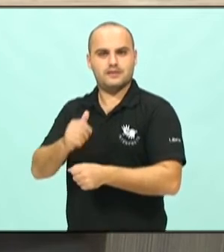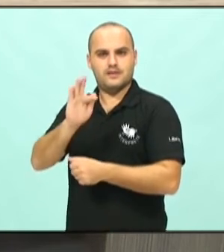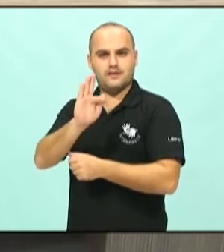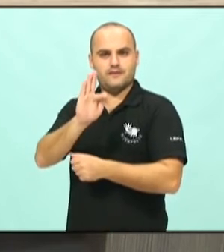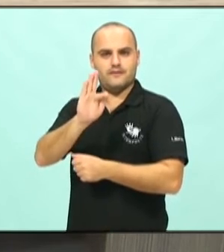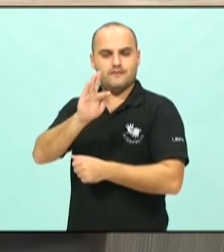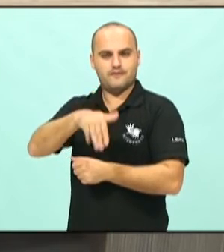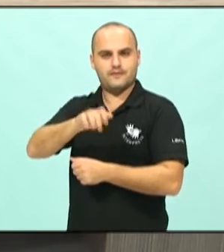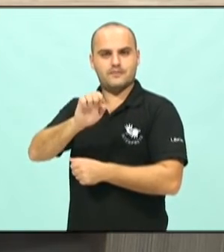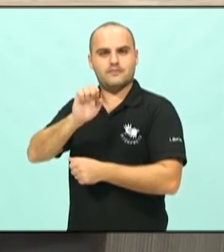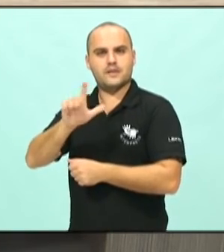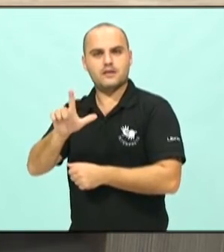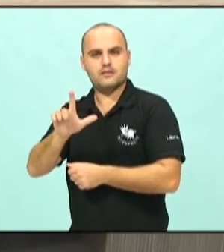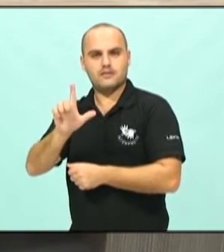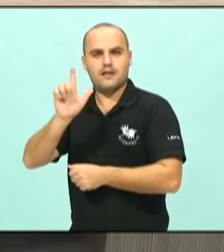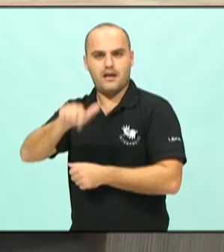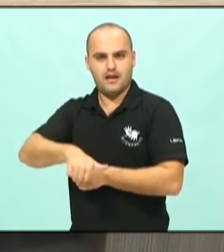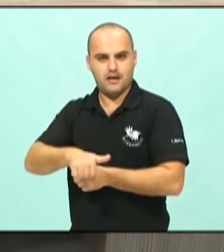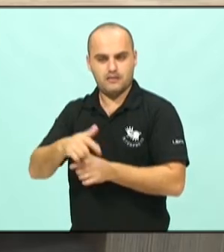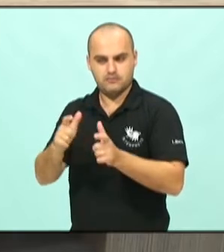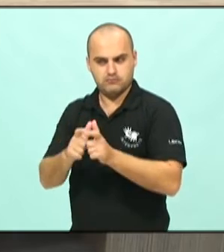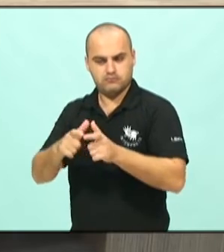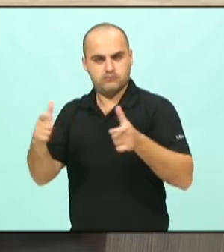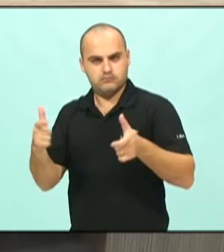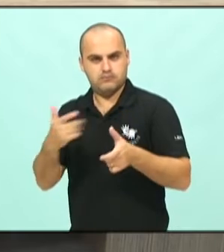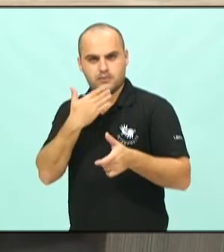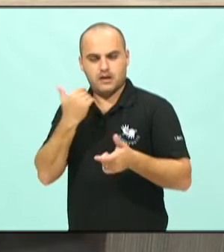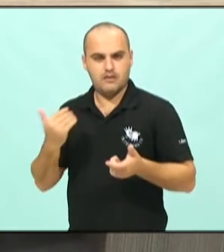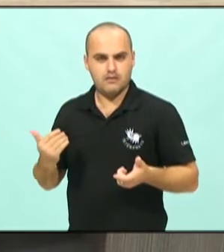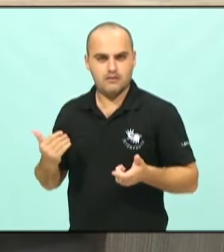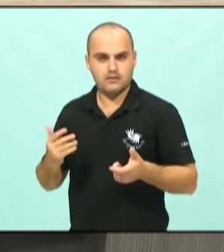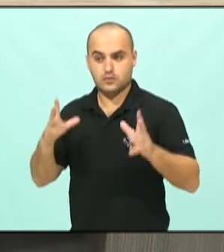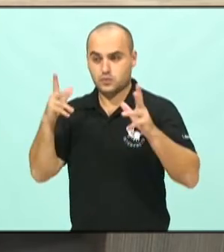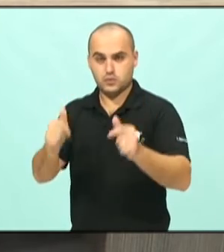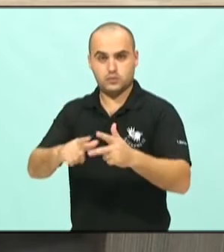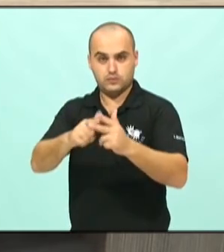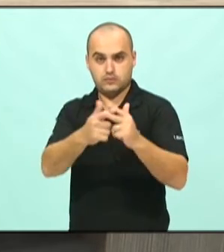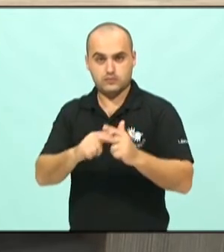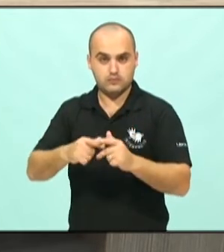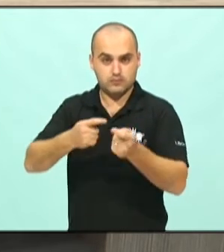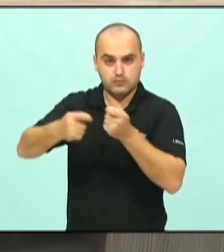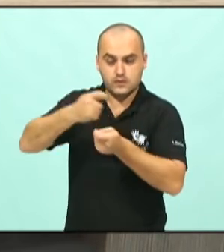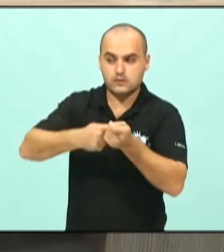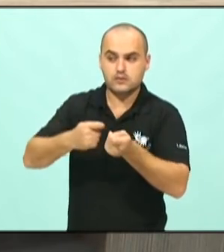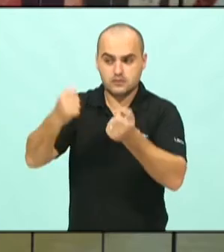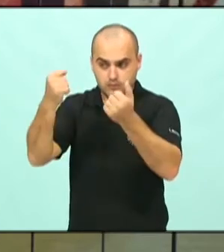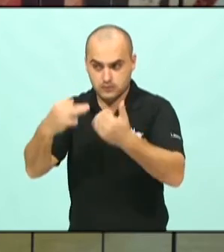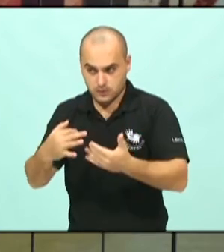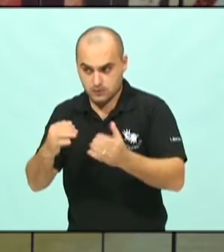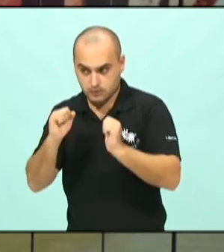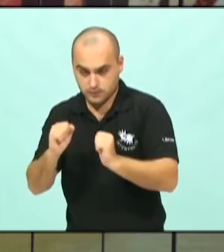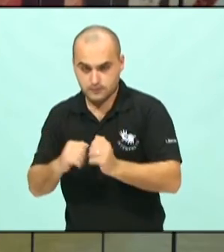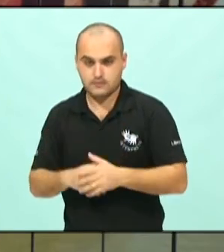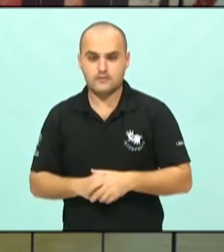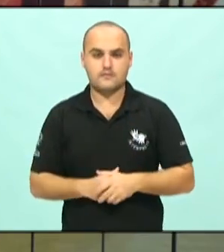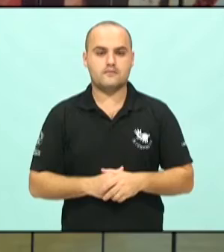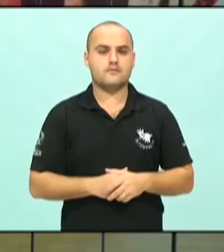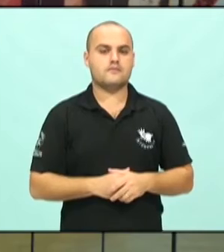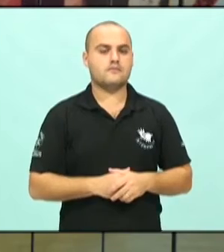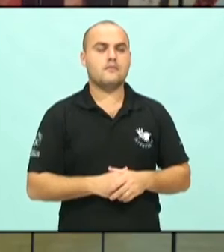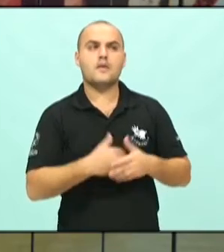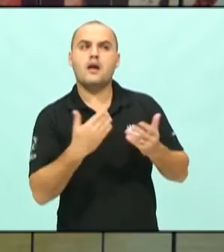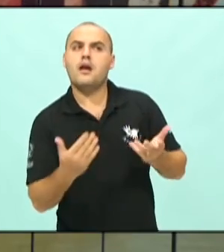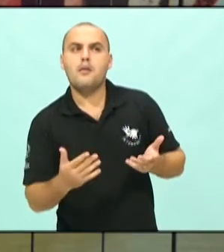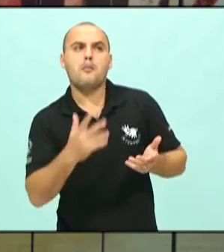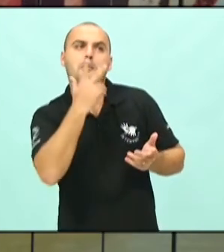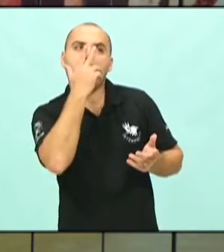parte agora de uma superintendência maior, tudo fruto da reforma administrativa. Nós fomos presenteados,